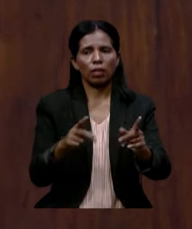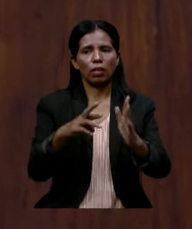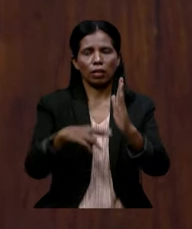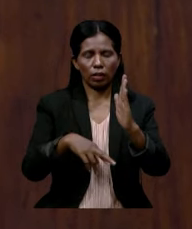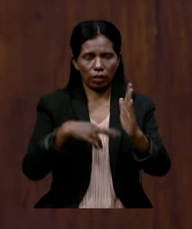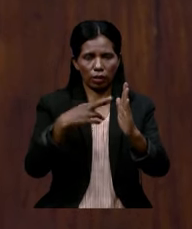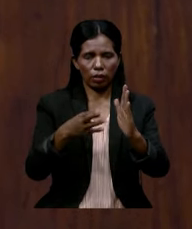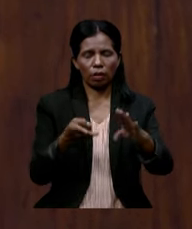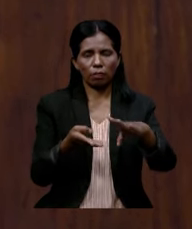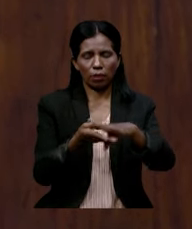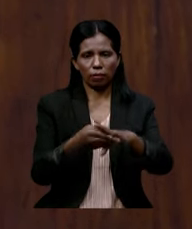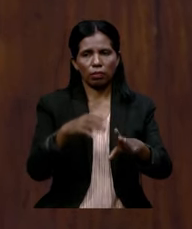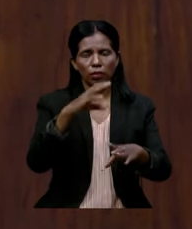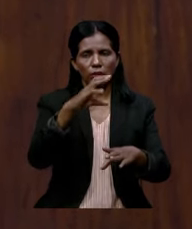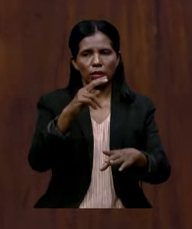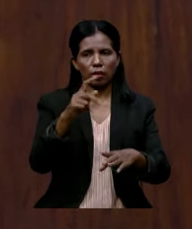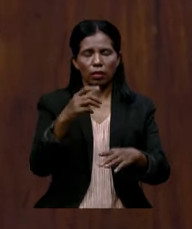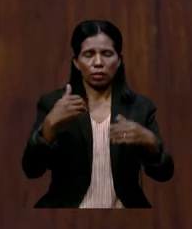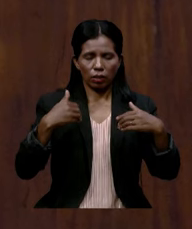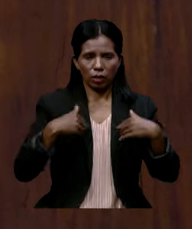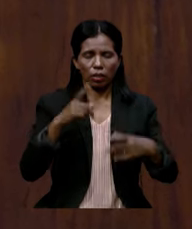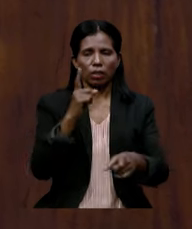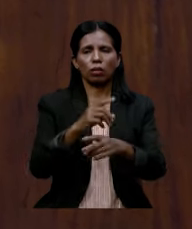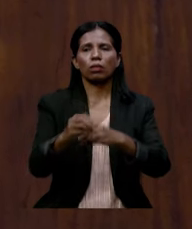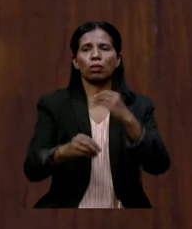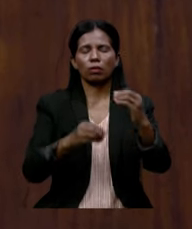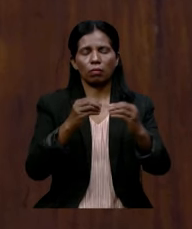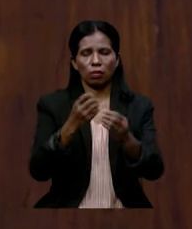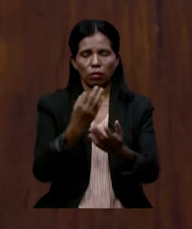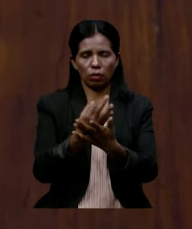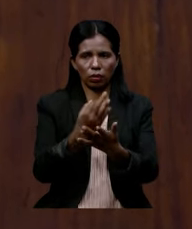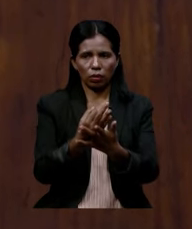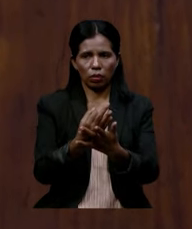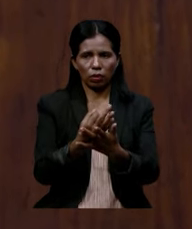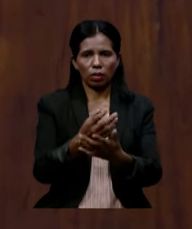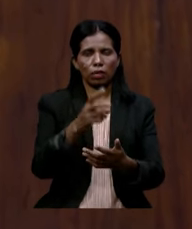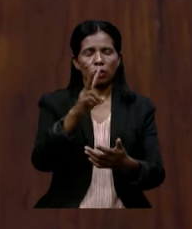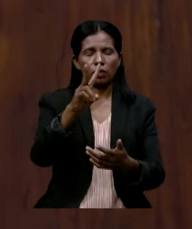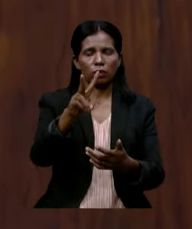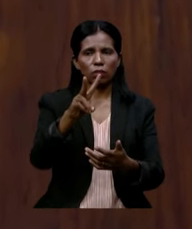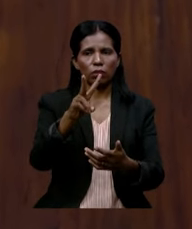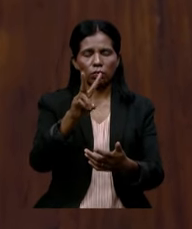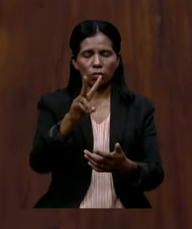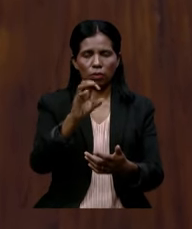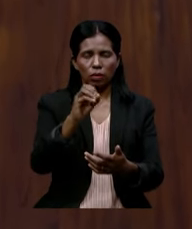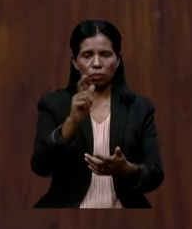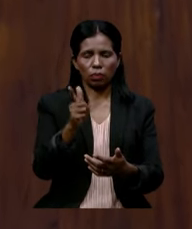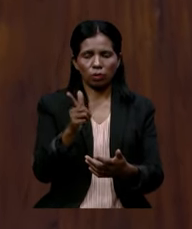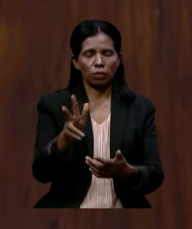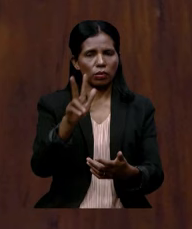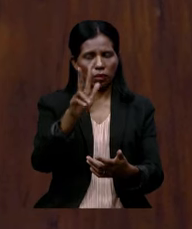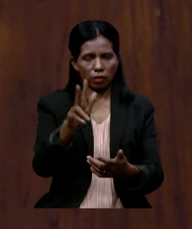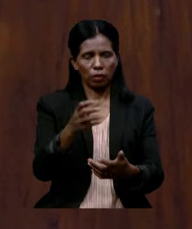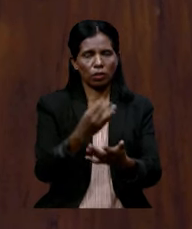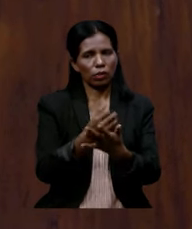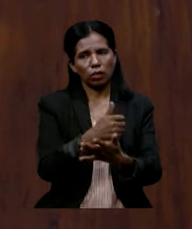Banco Central tem que ralo, mas tem que ter certeza que a moeda é. Será que é 2013 nianca e a moeda selo? Então é